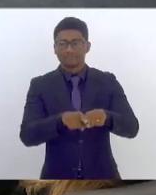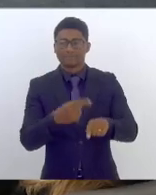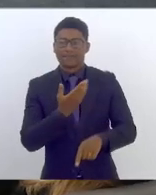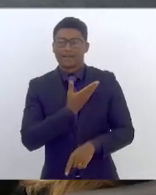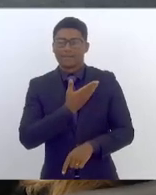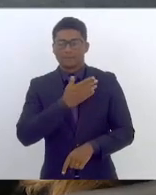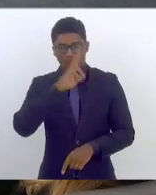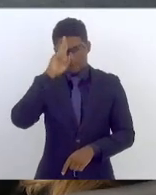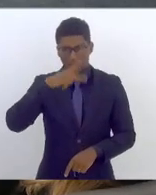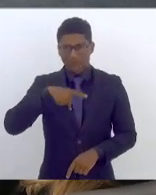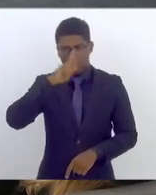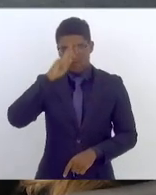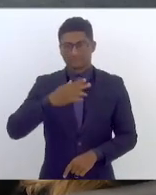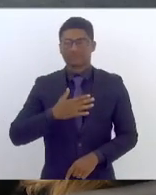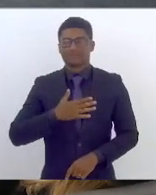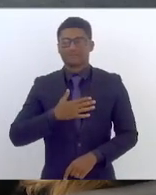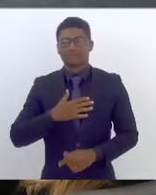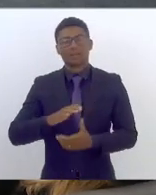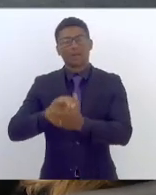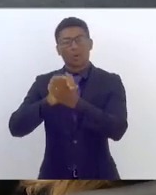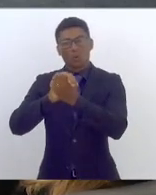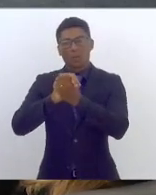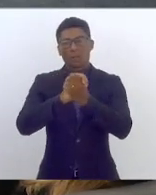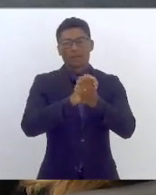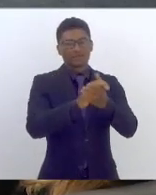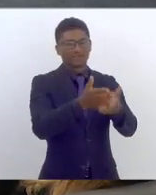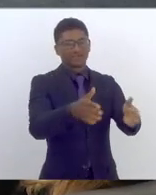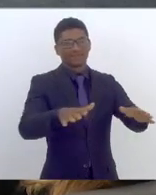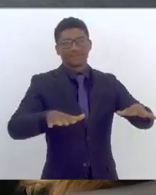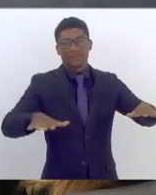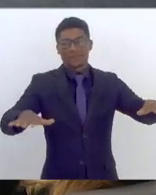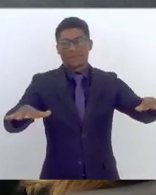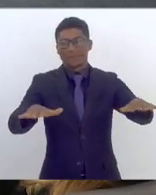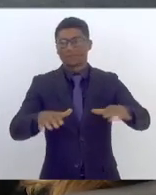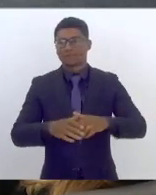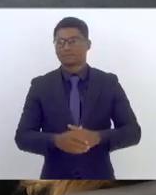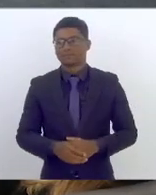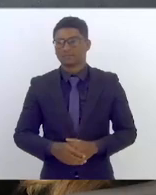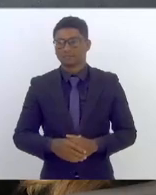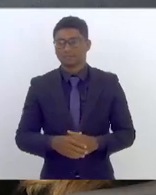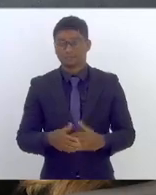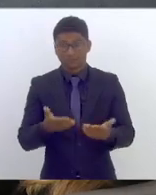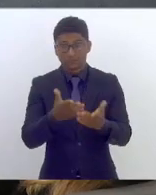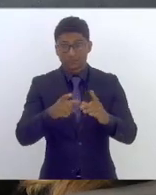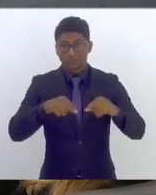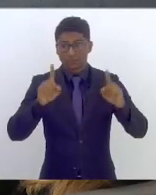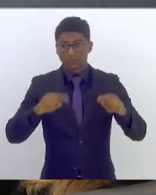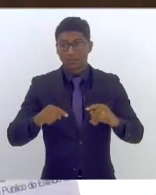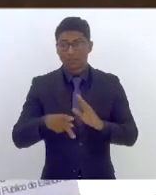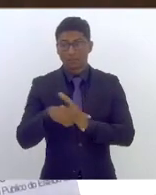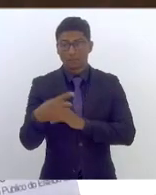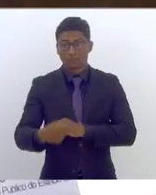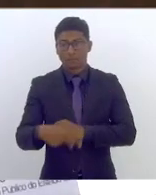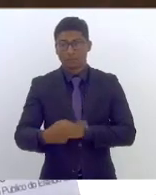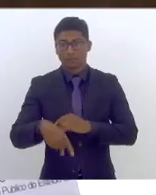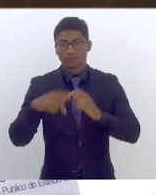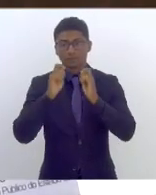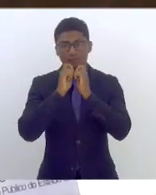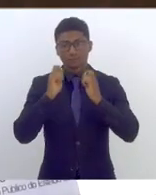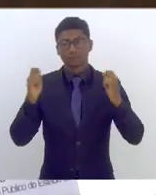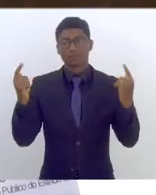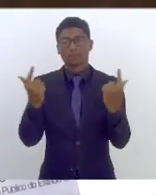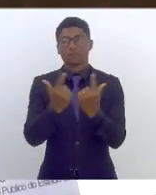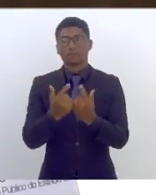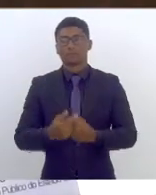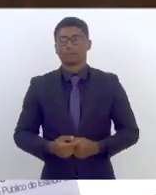cumprimento a todos é fornecedores aqui da alerj não posso deixar de citar